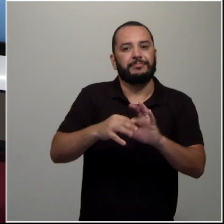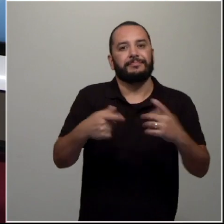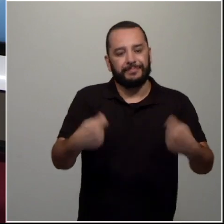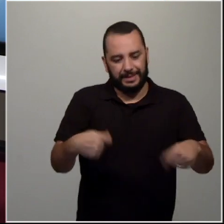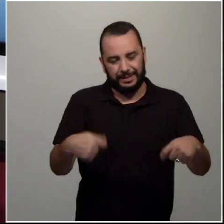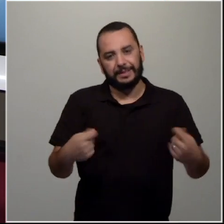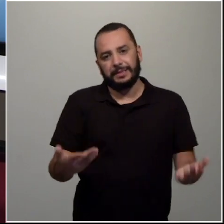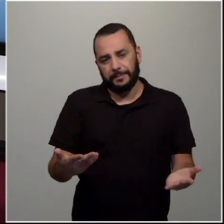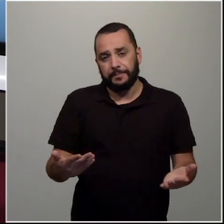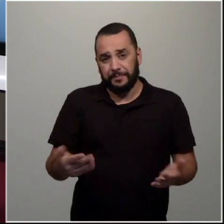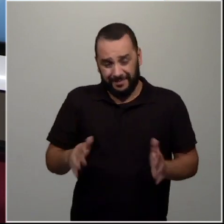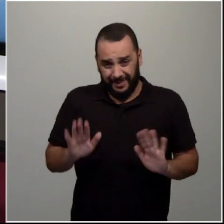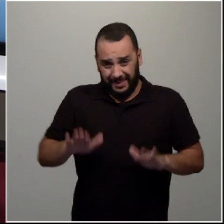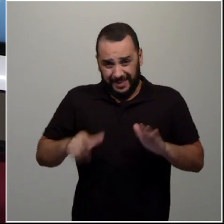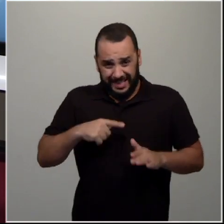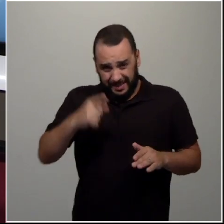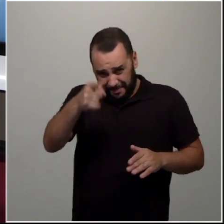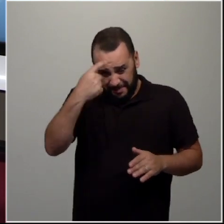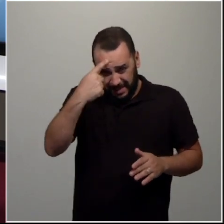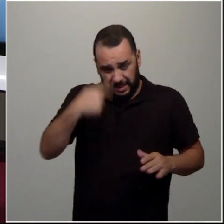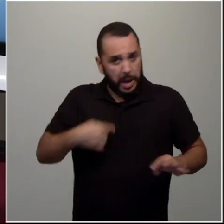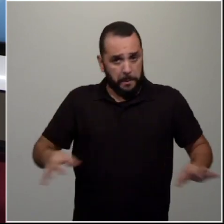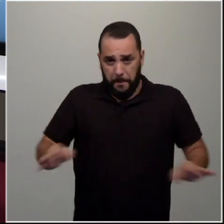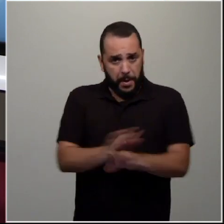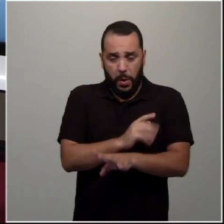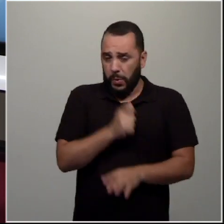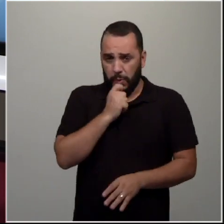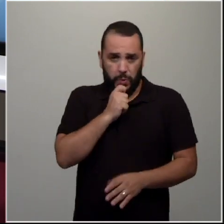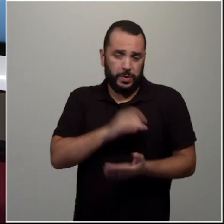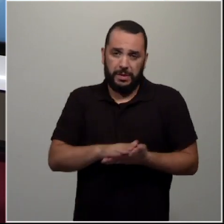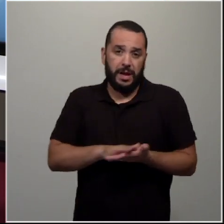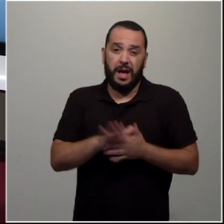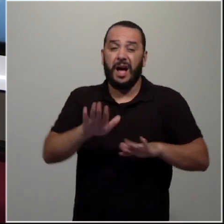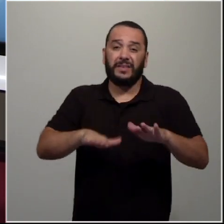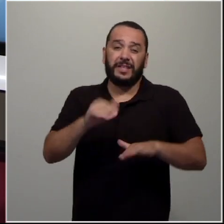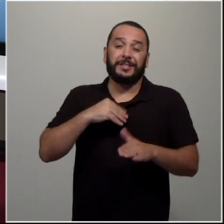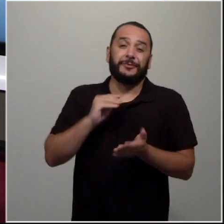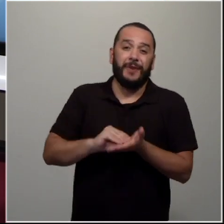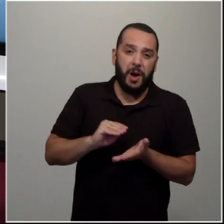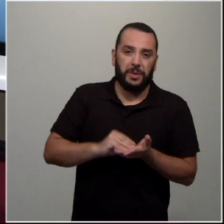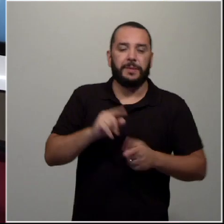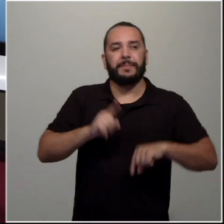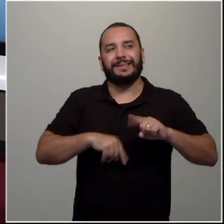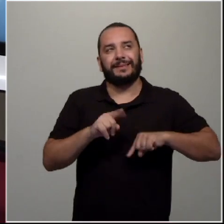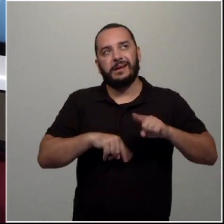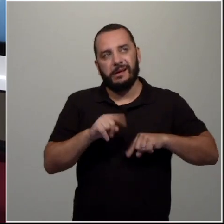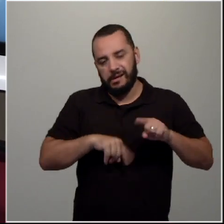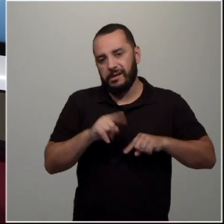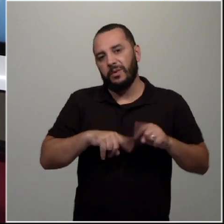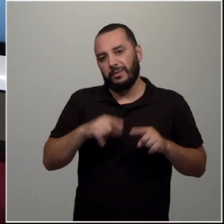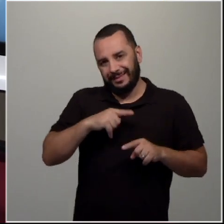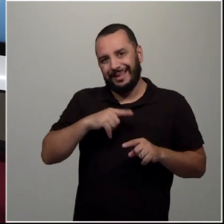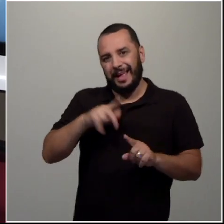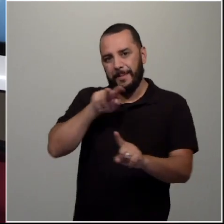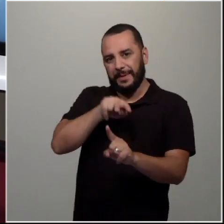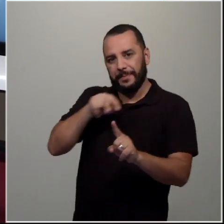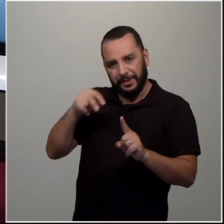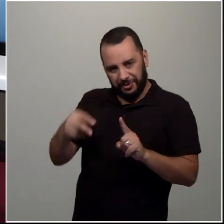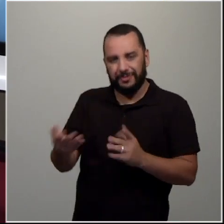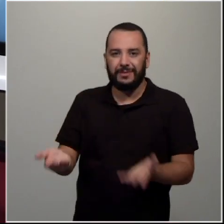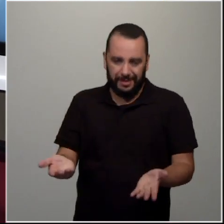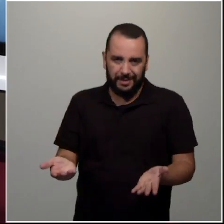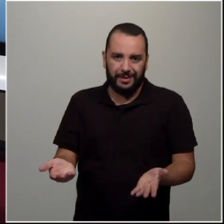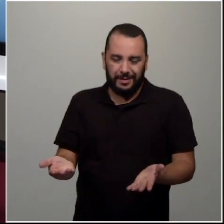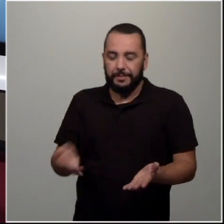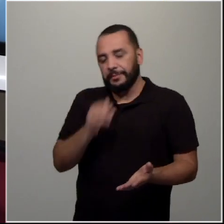como a gente chegou a mencionar naquela aula é falta de materiais é com essa perspectiva materiais é